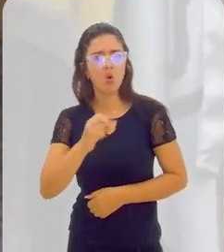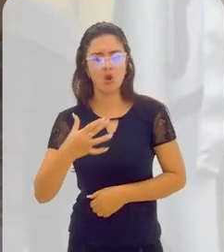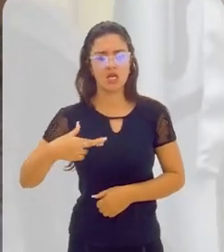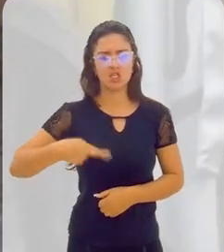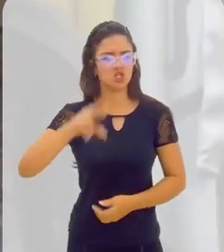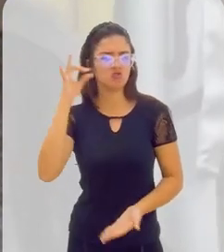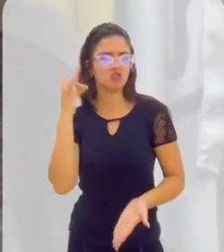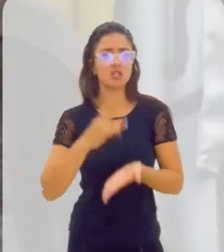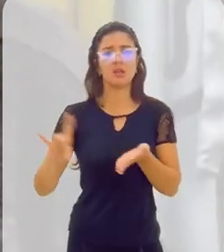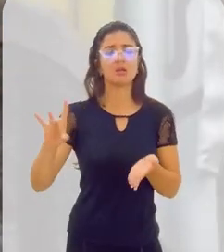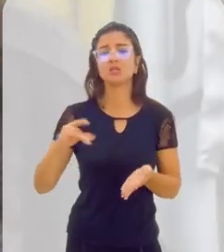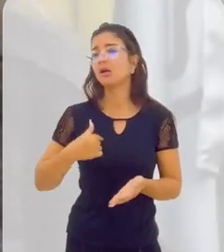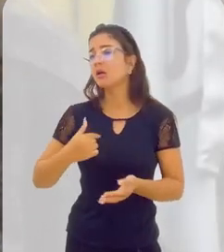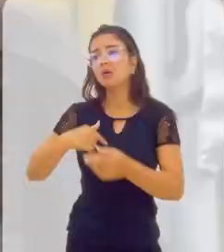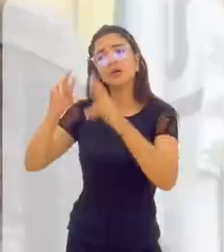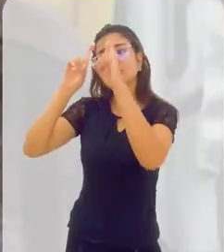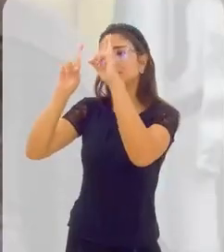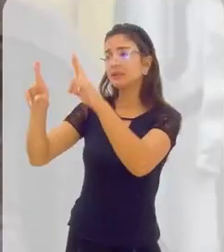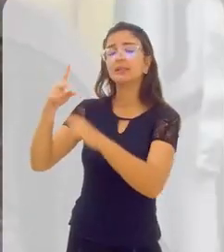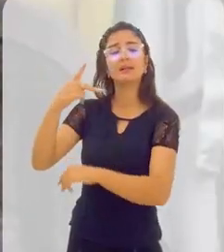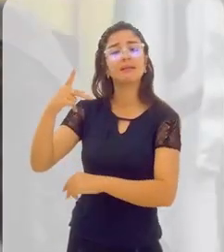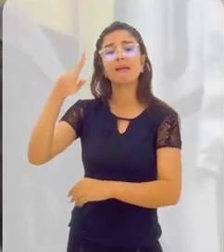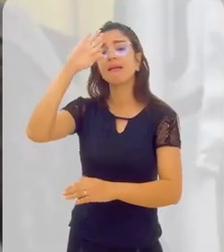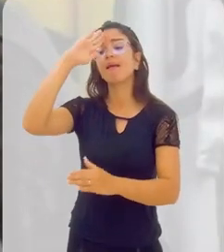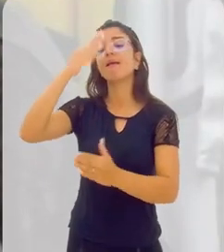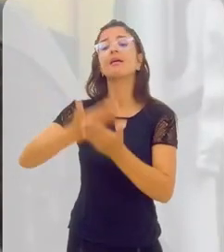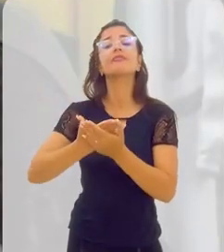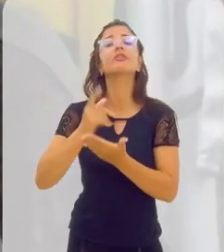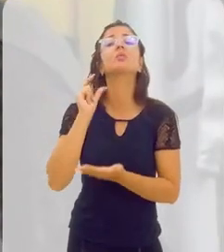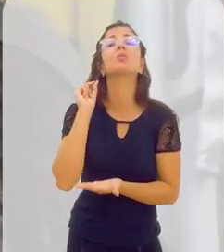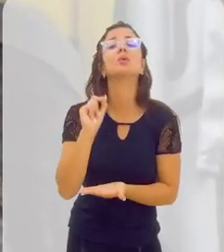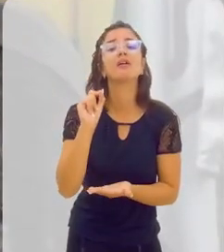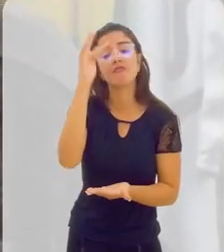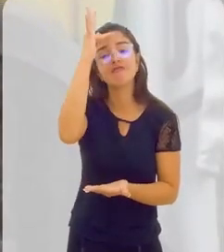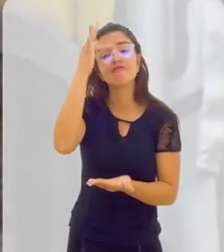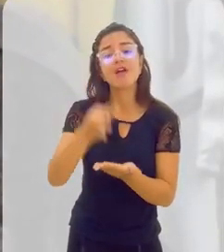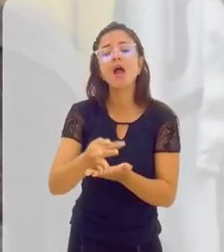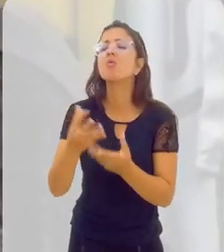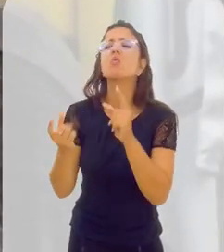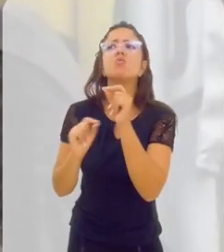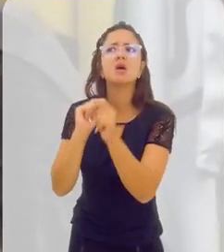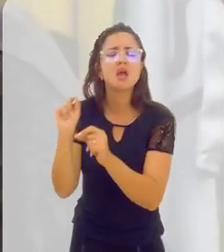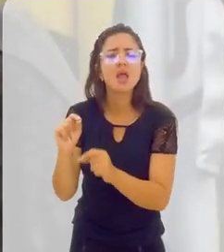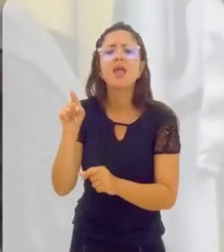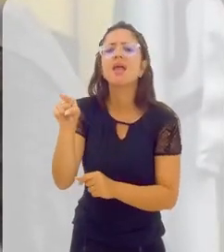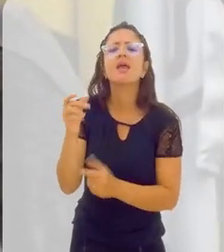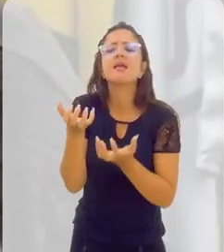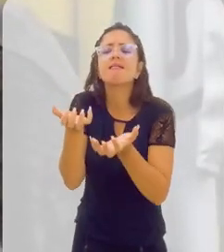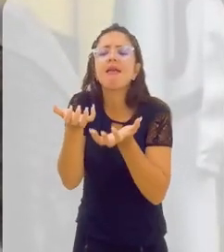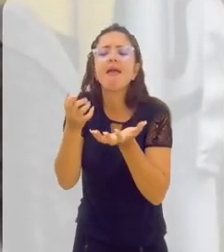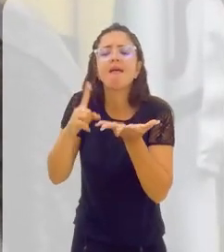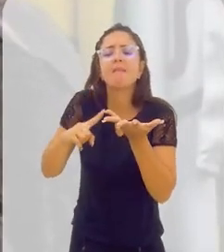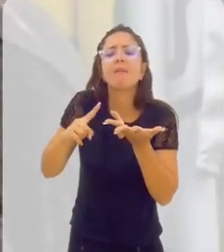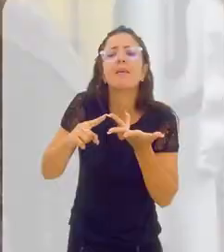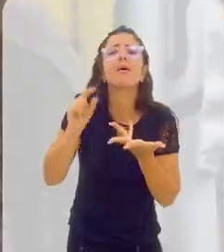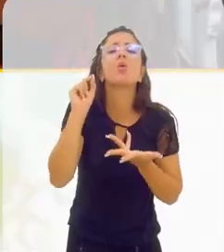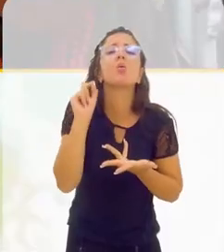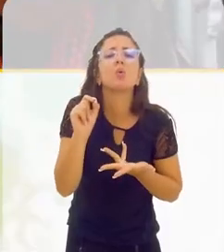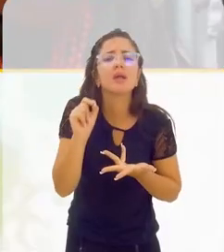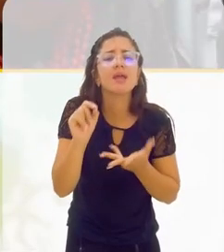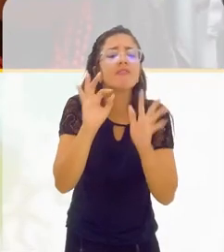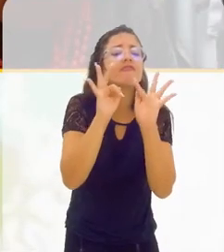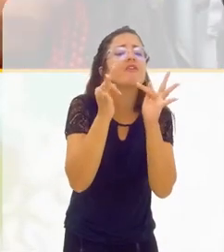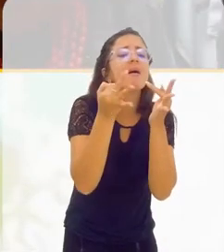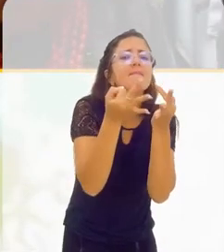tem horror da religião né eu tenho que respeitar as crenças dele o que que ele quer perto dele e de